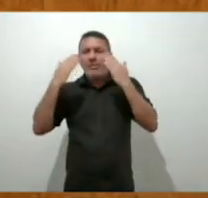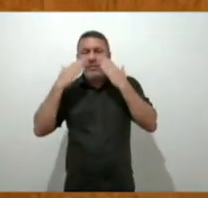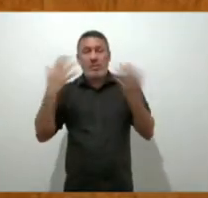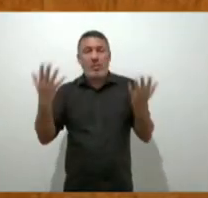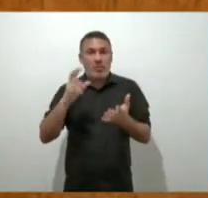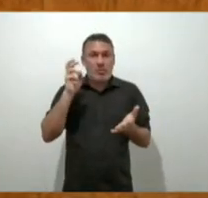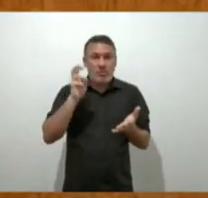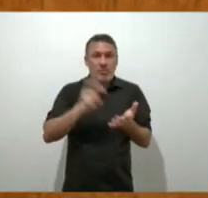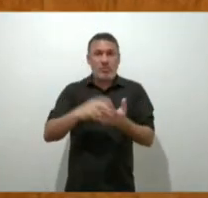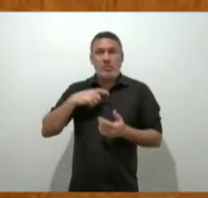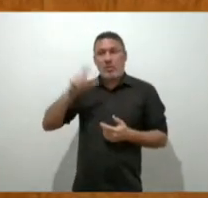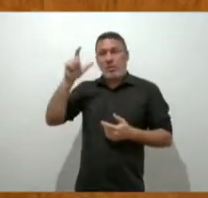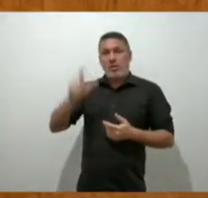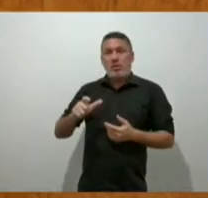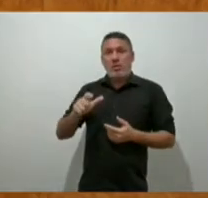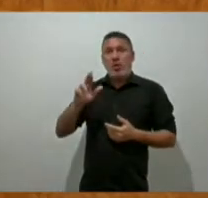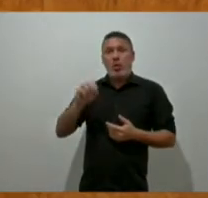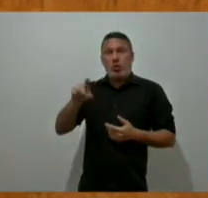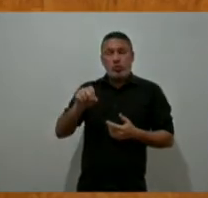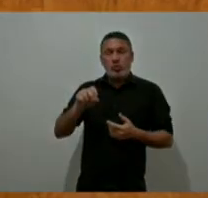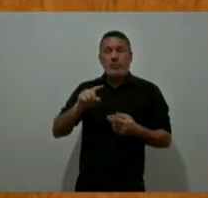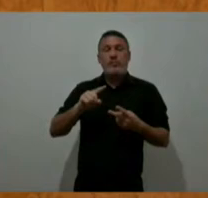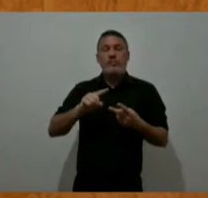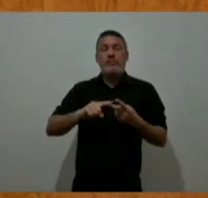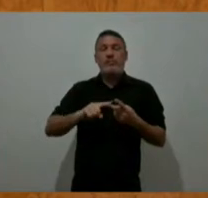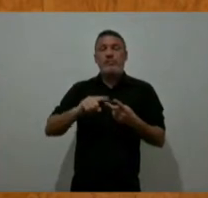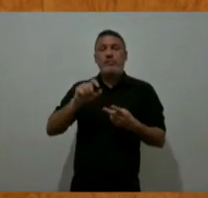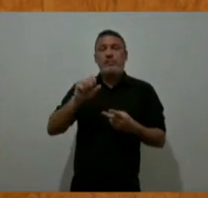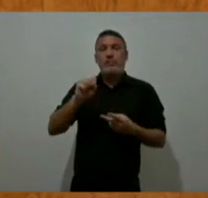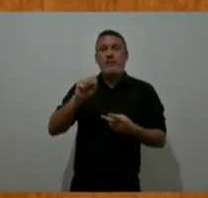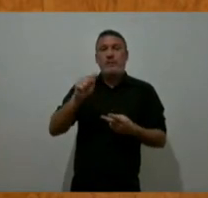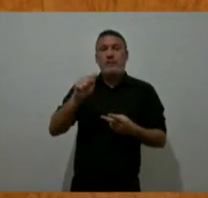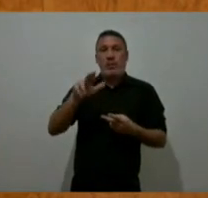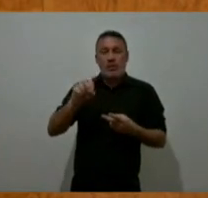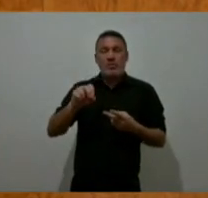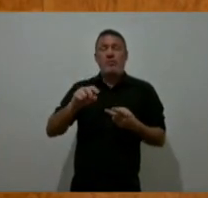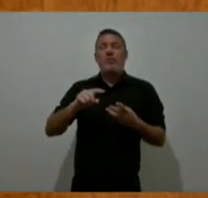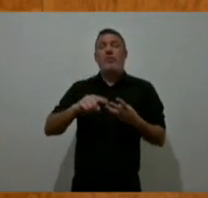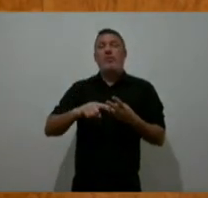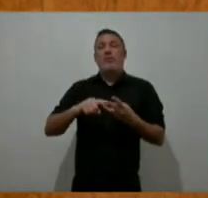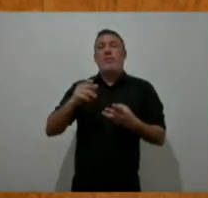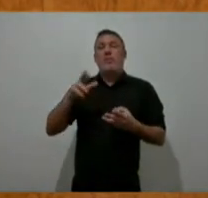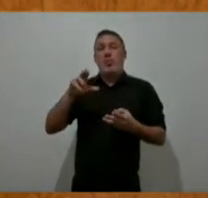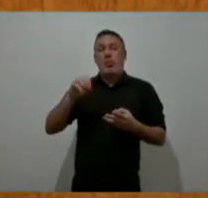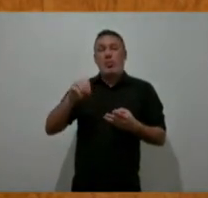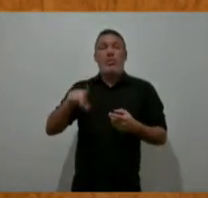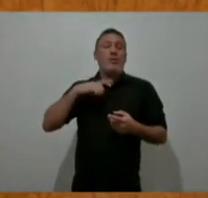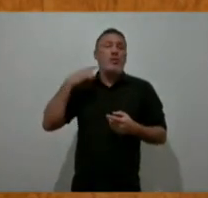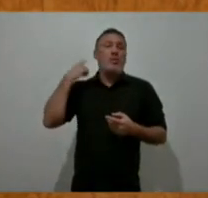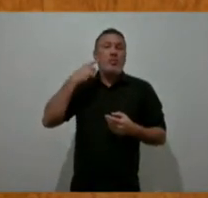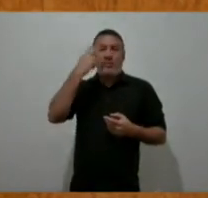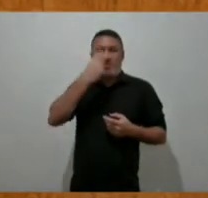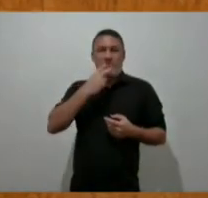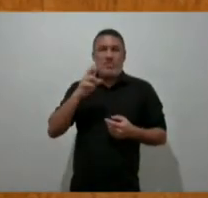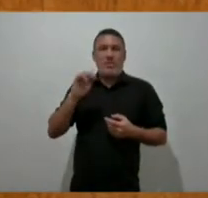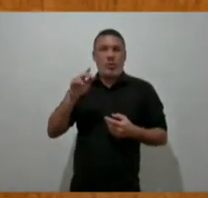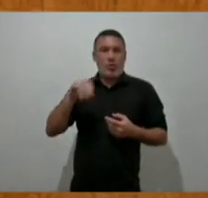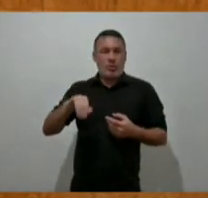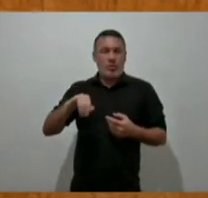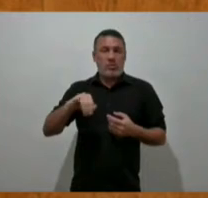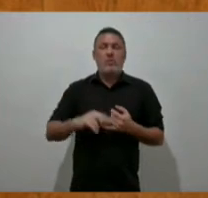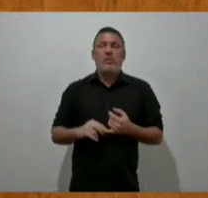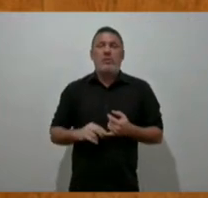o Sebastião Salgado, o Bruno Garfinkel, deputado Felipe Rigoni, Florian Bartuneck, Ana